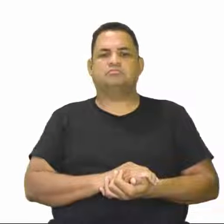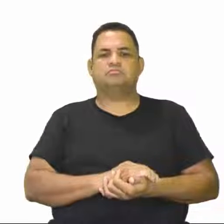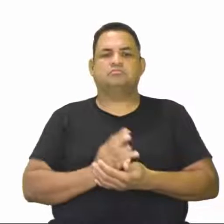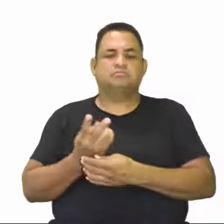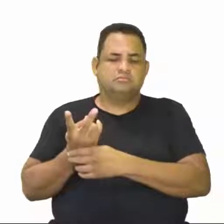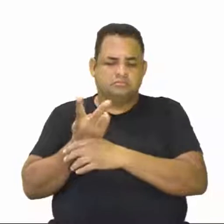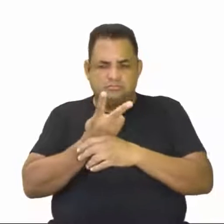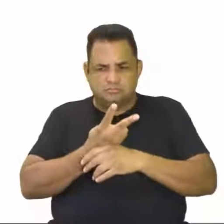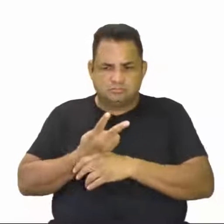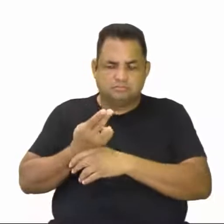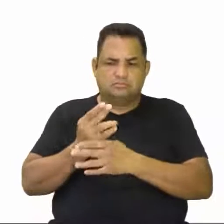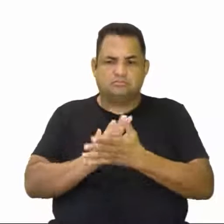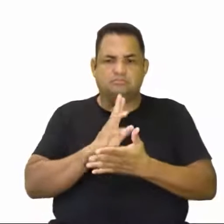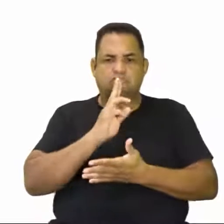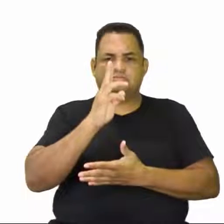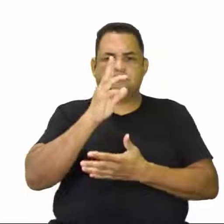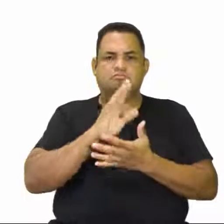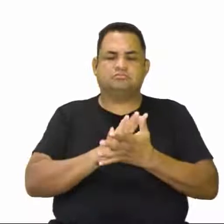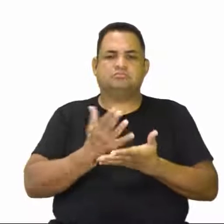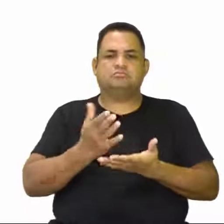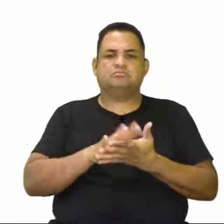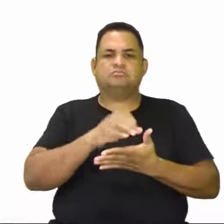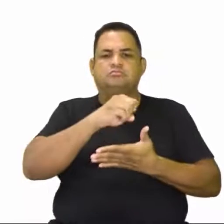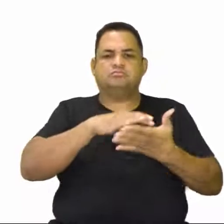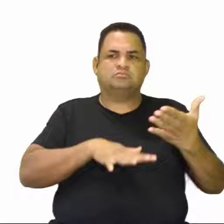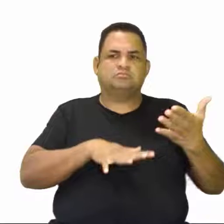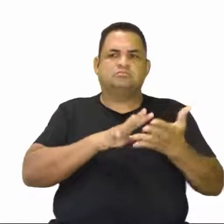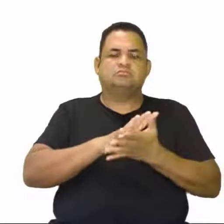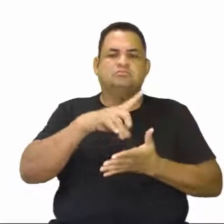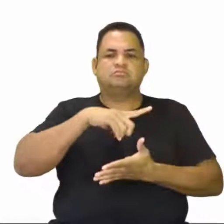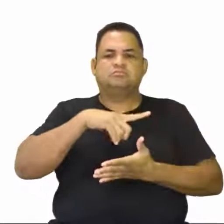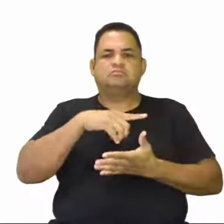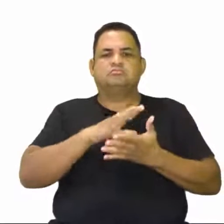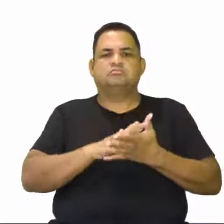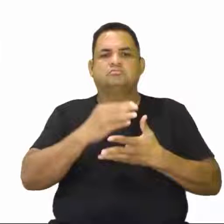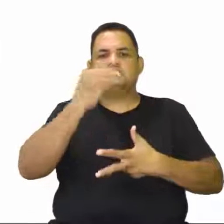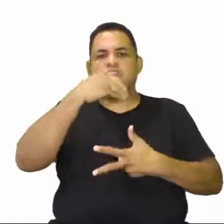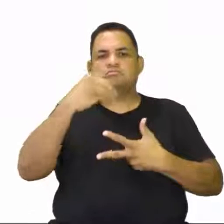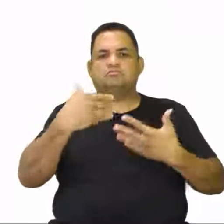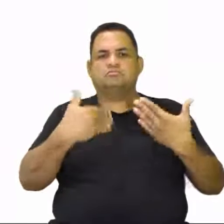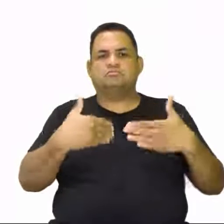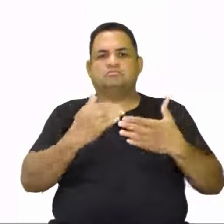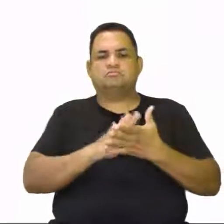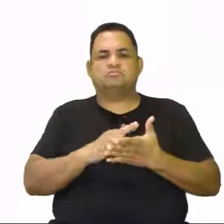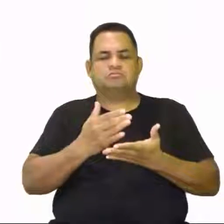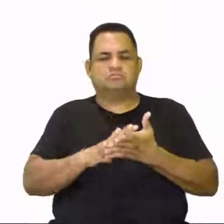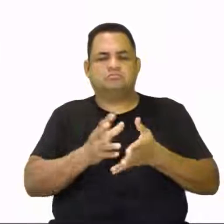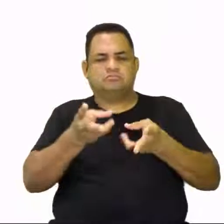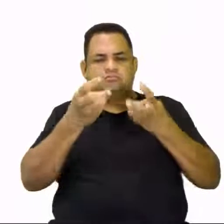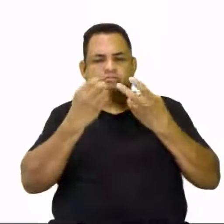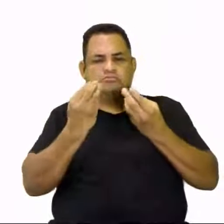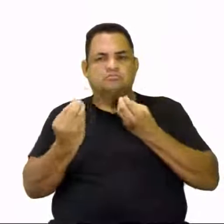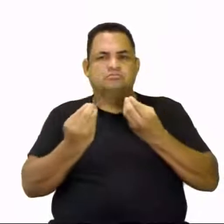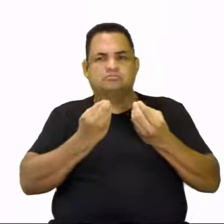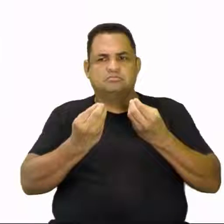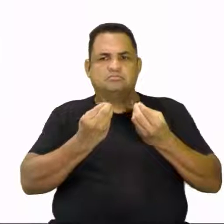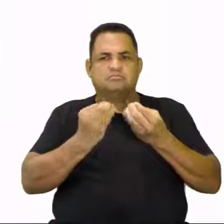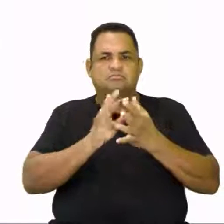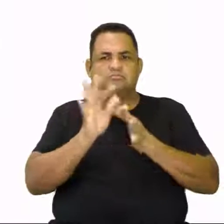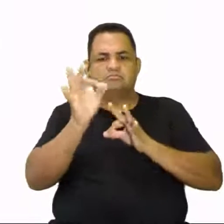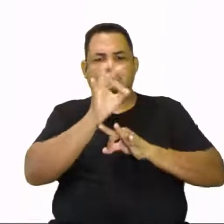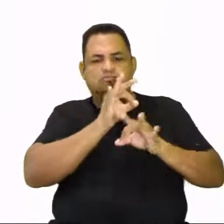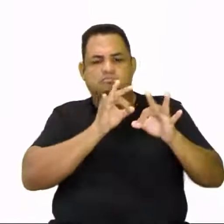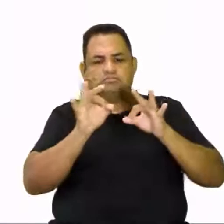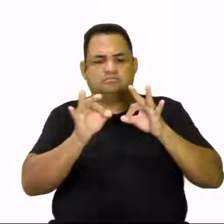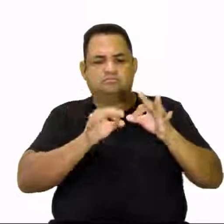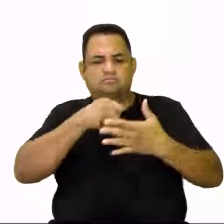sempre trazer para vocês questões que caíram nessas avaliações do Enem, para vocês estarem cientes de como elas são